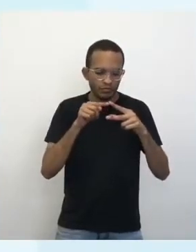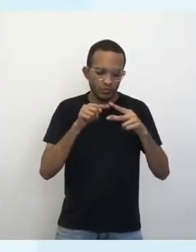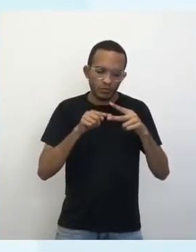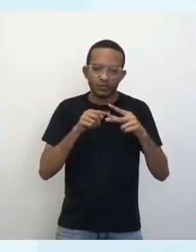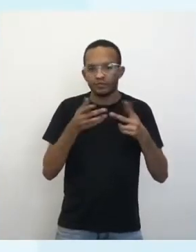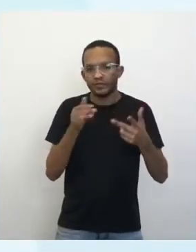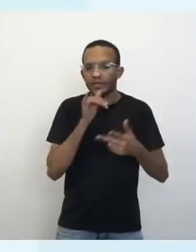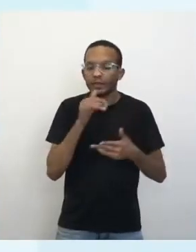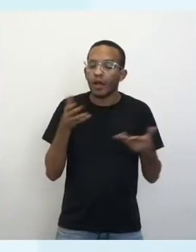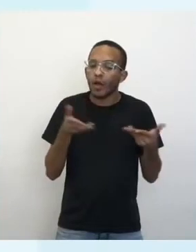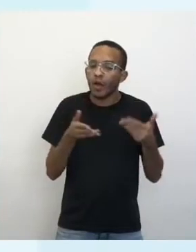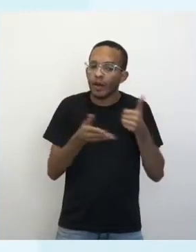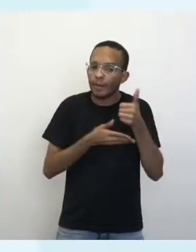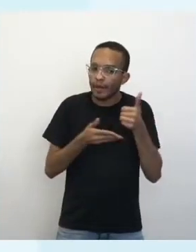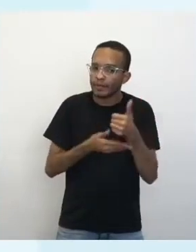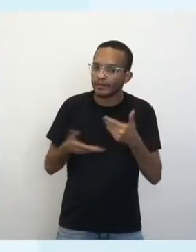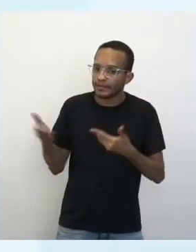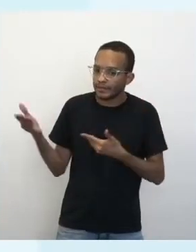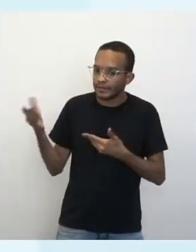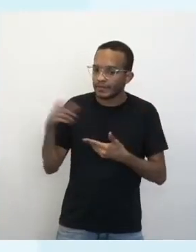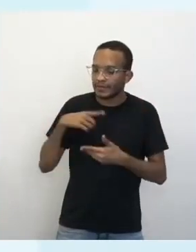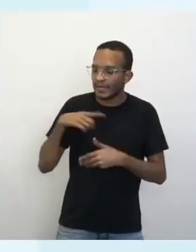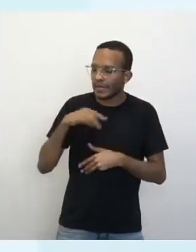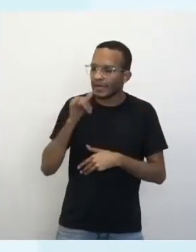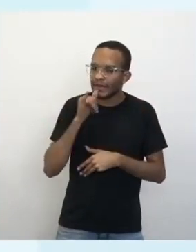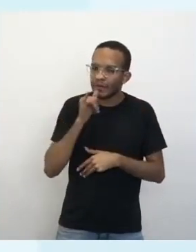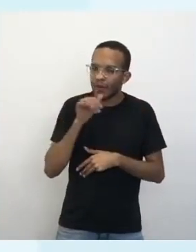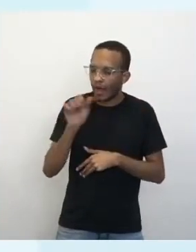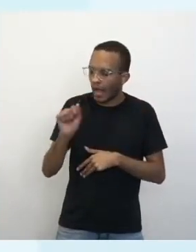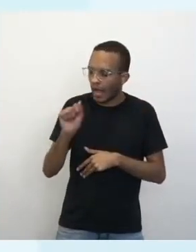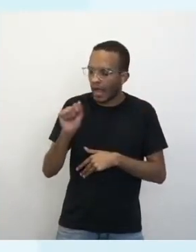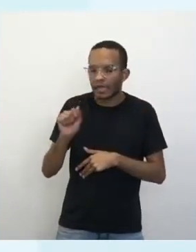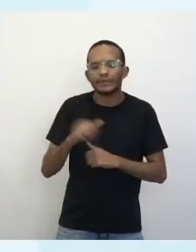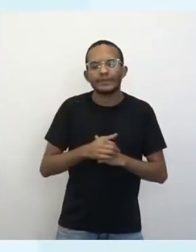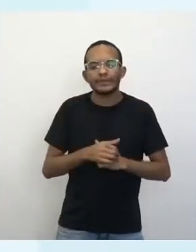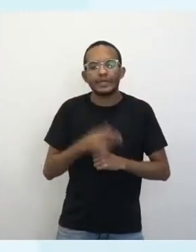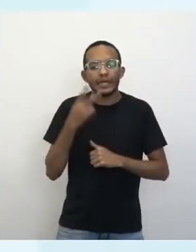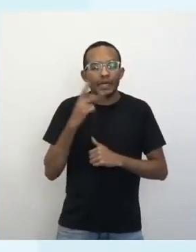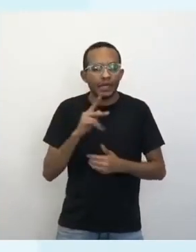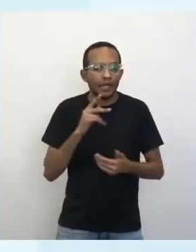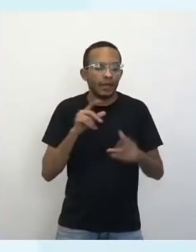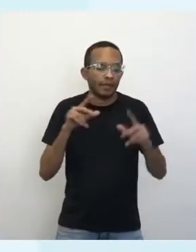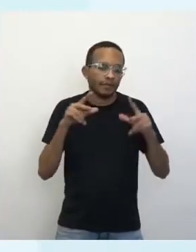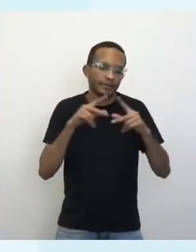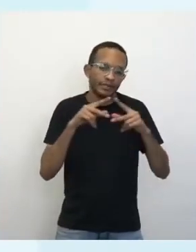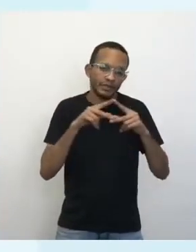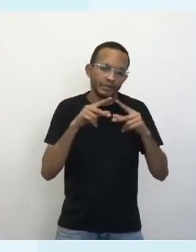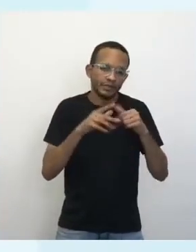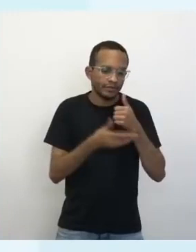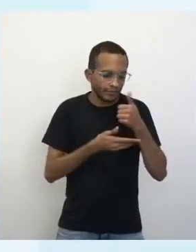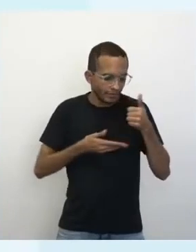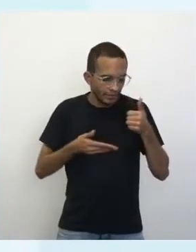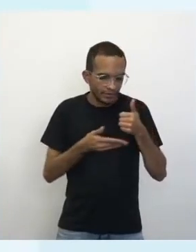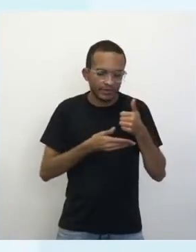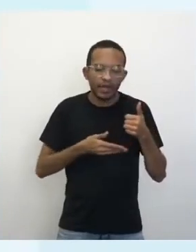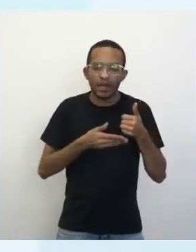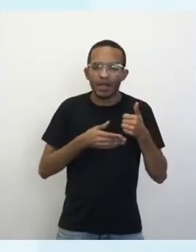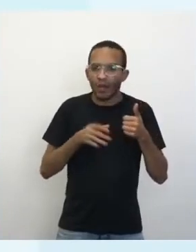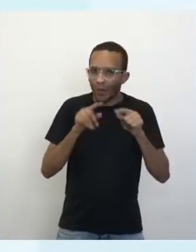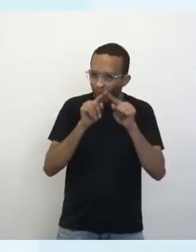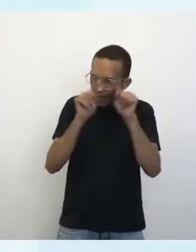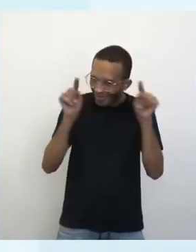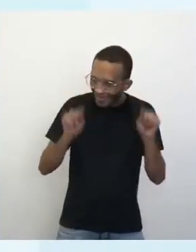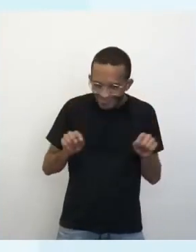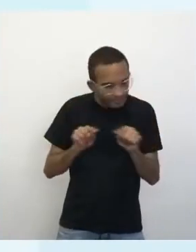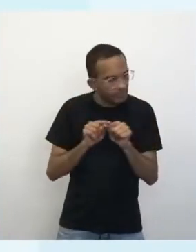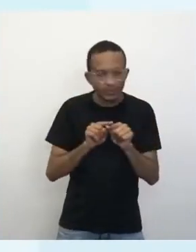aresta da base. Tá vendo que tem tamanho A? Bom, inicialmente essa pirâmide é uma pirâmide de base hexagonal,